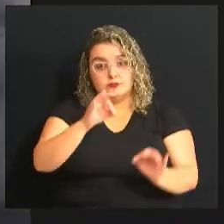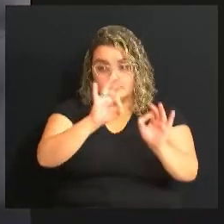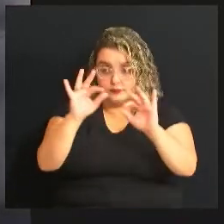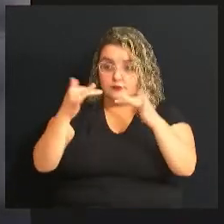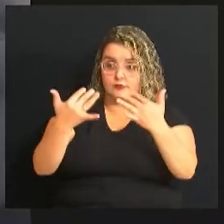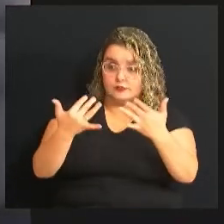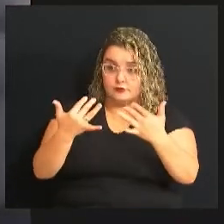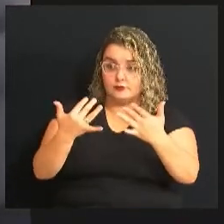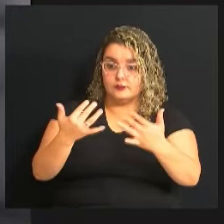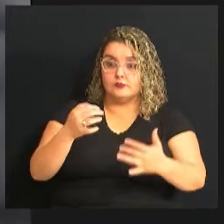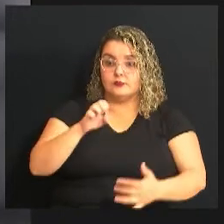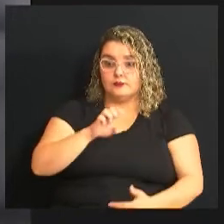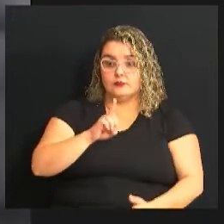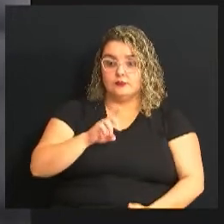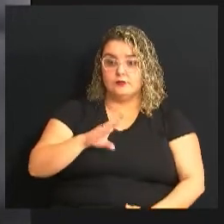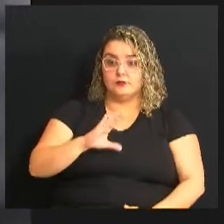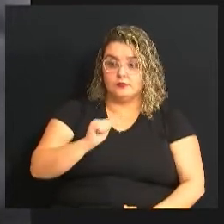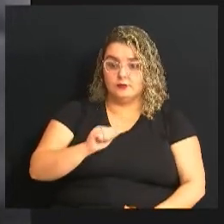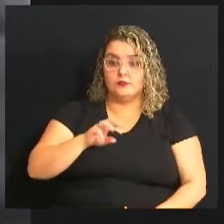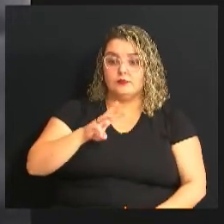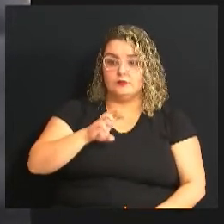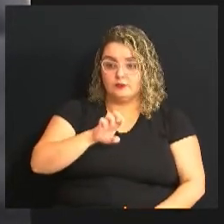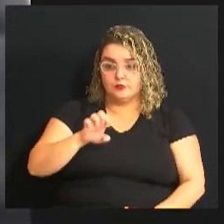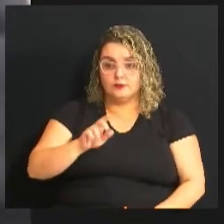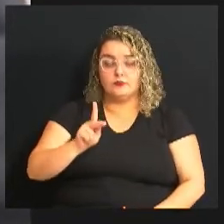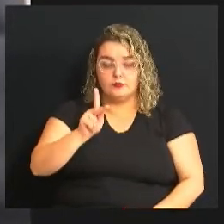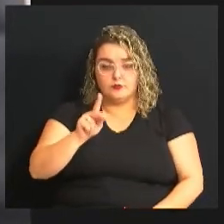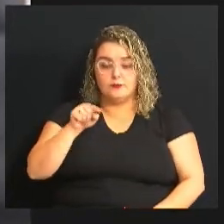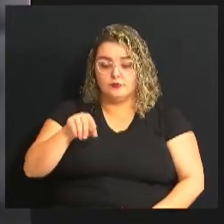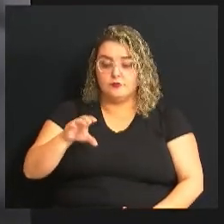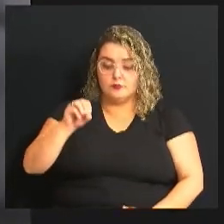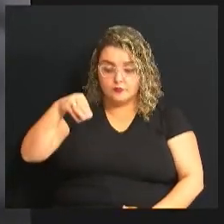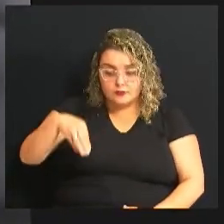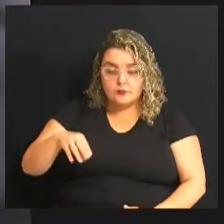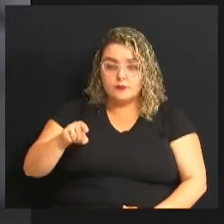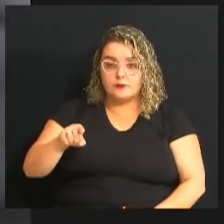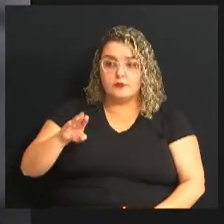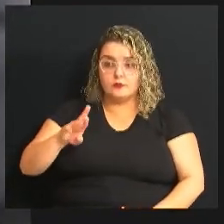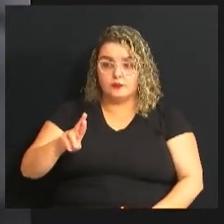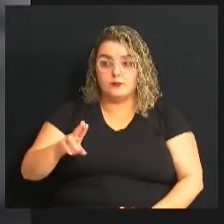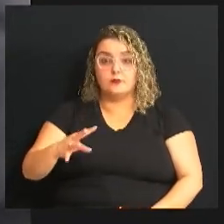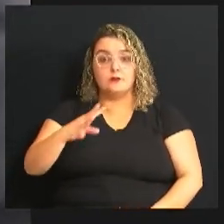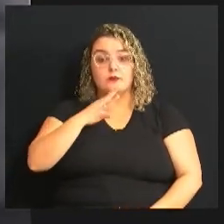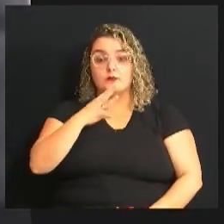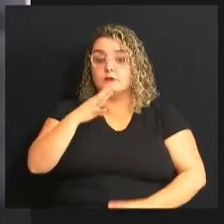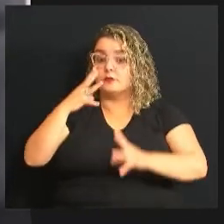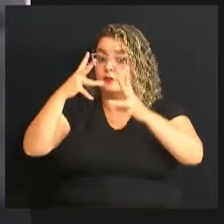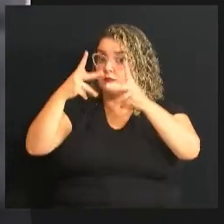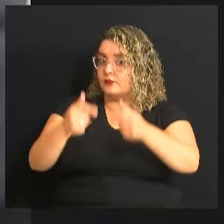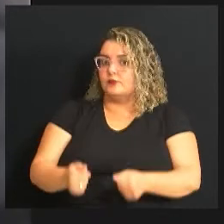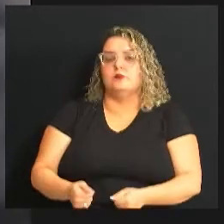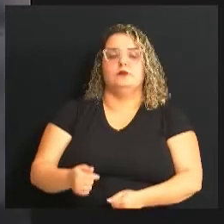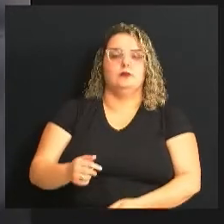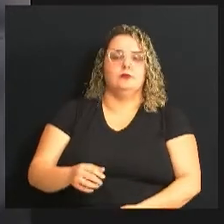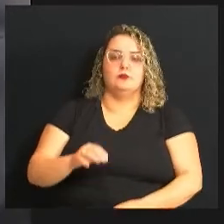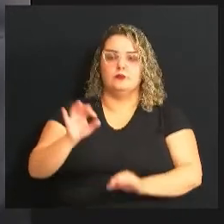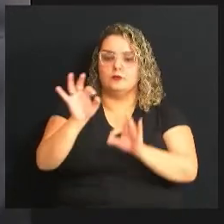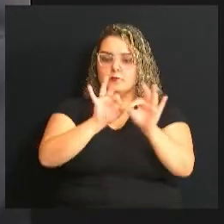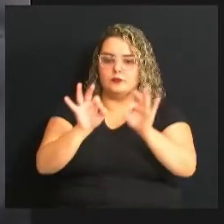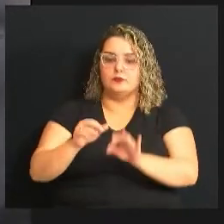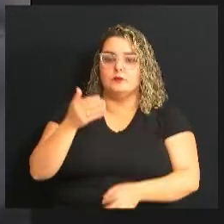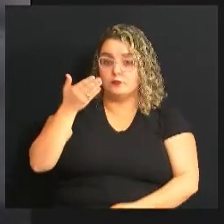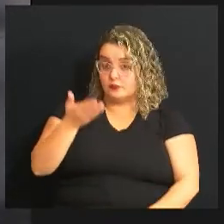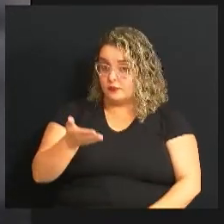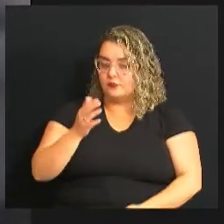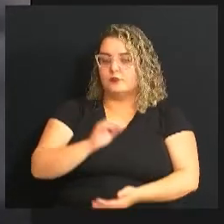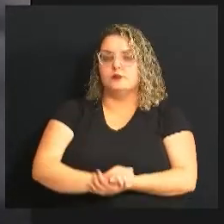no educaweek.com.br para conhecer todos os painéis. E você tocou num ponto importante, né? Hoje,